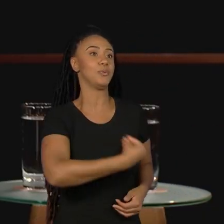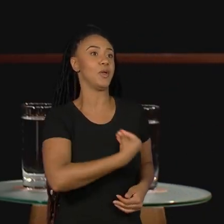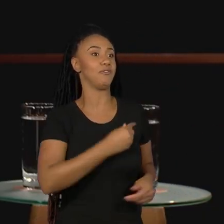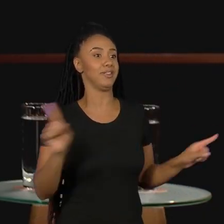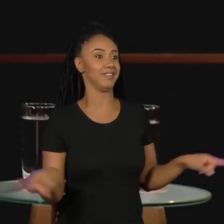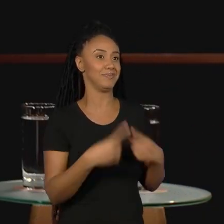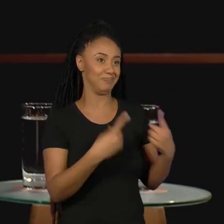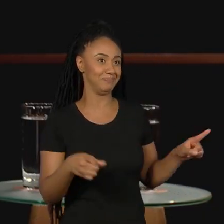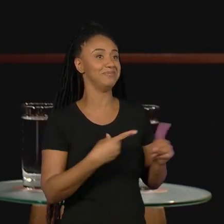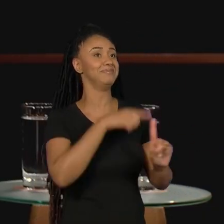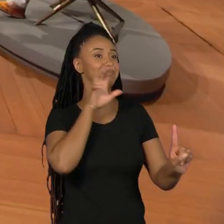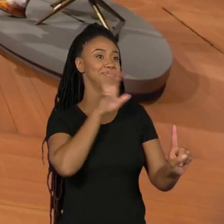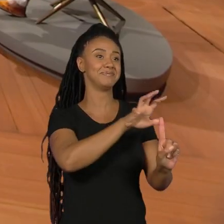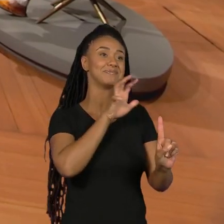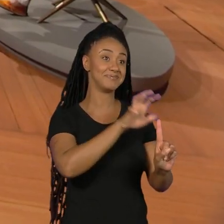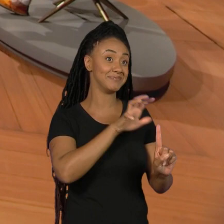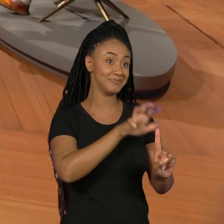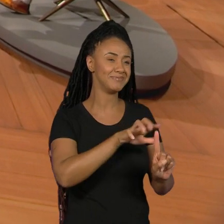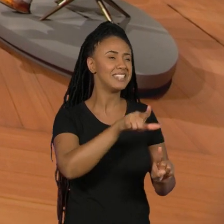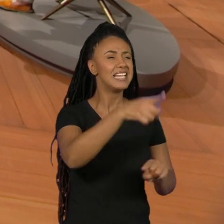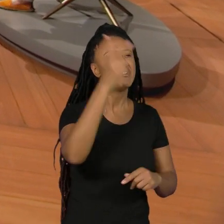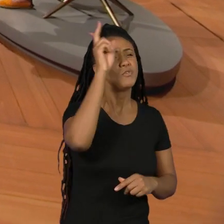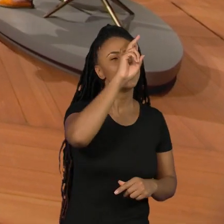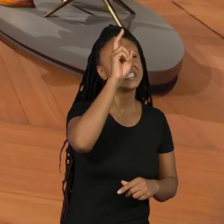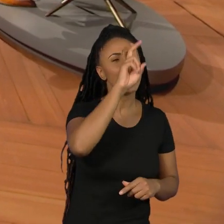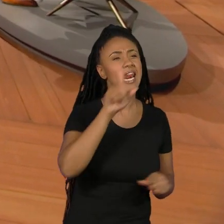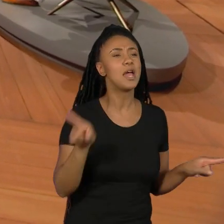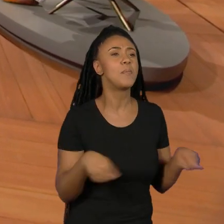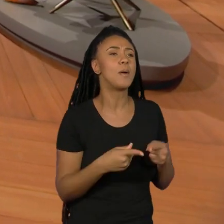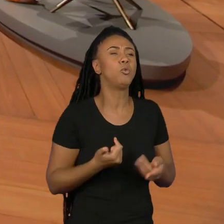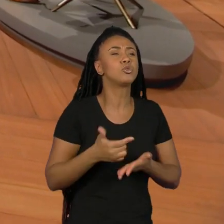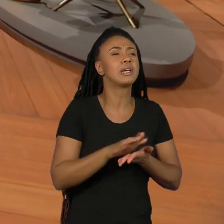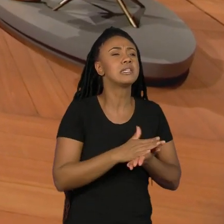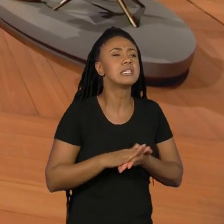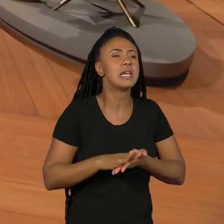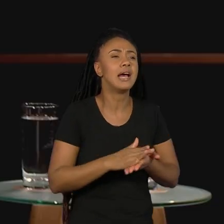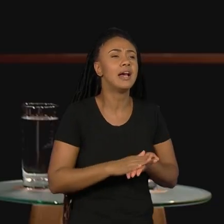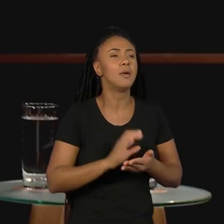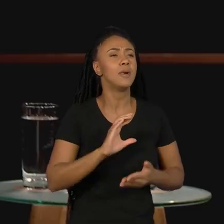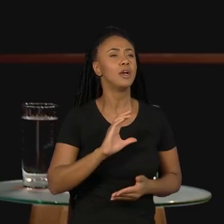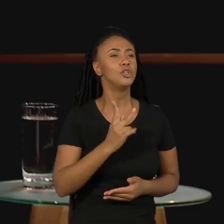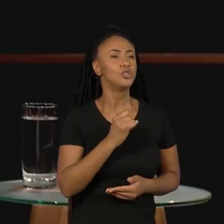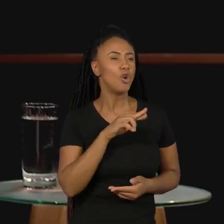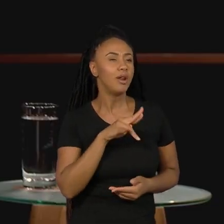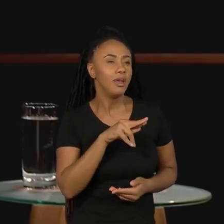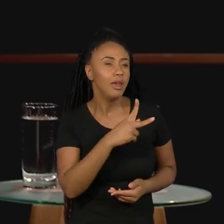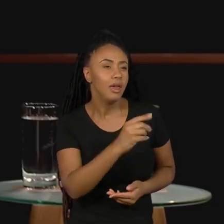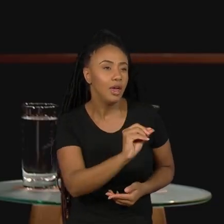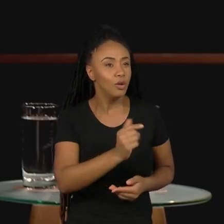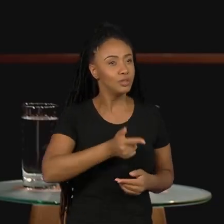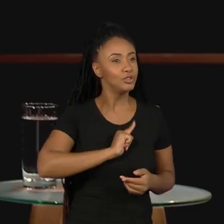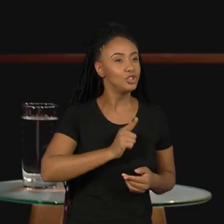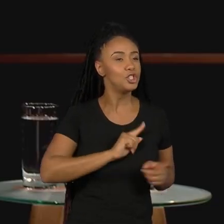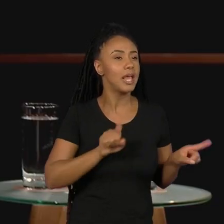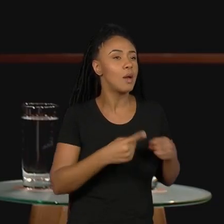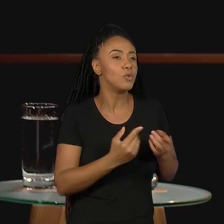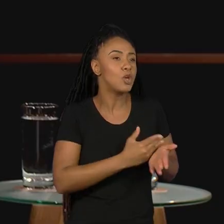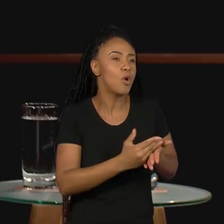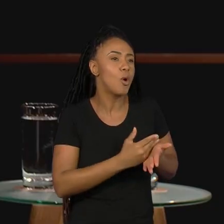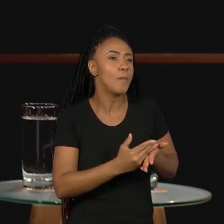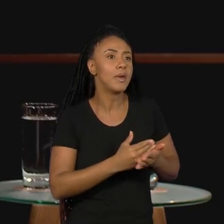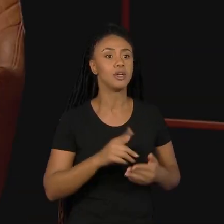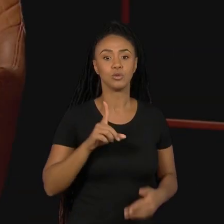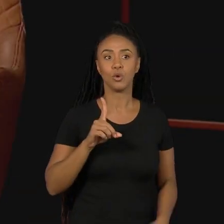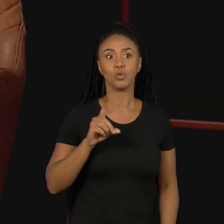Você disse que se lembra dos chorinhos que você ouvia no parque de diversões, você lembra das primeiras canções do